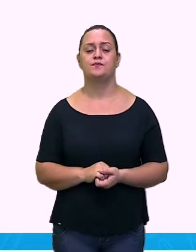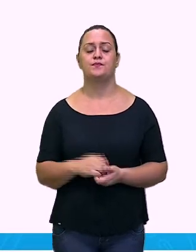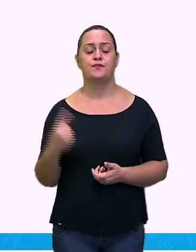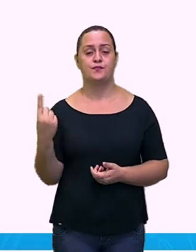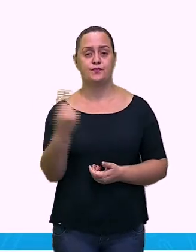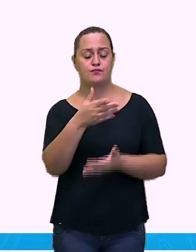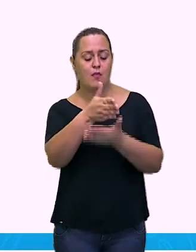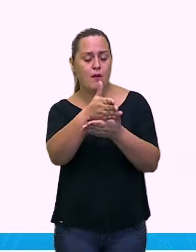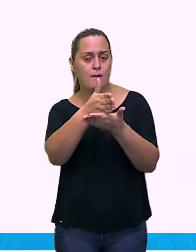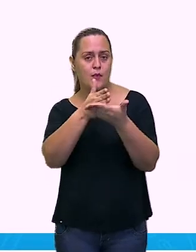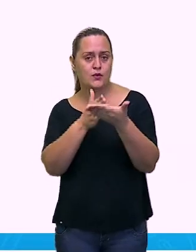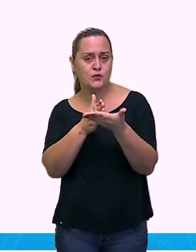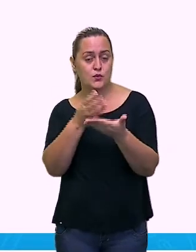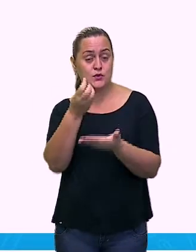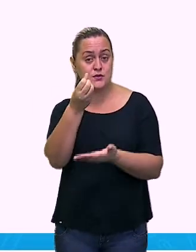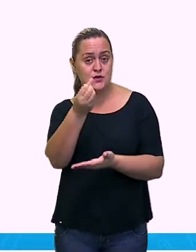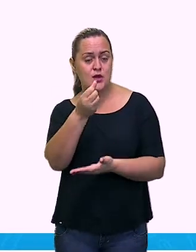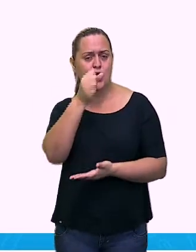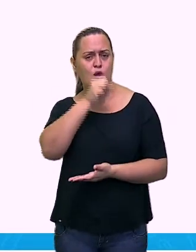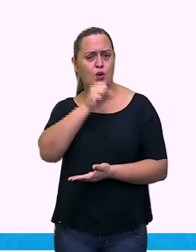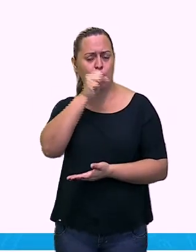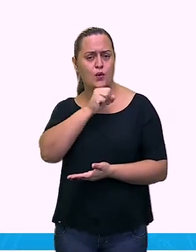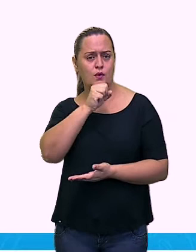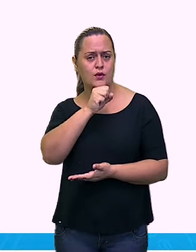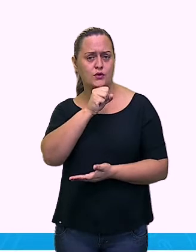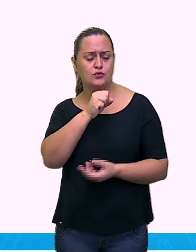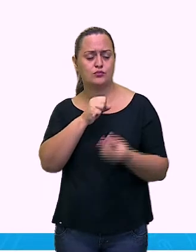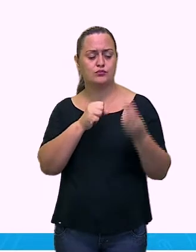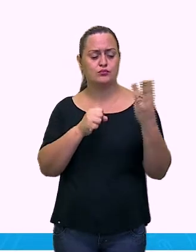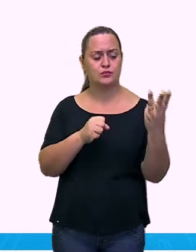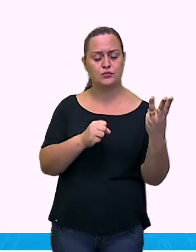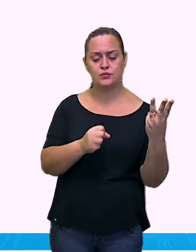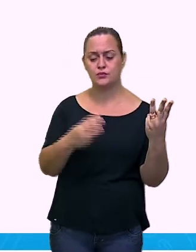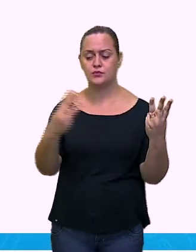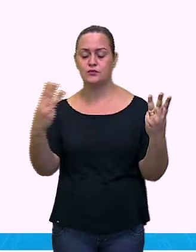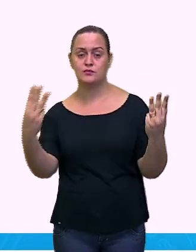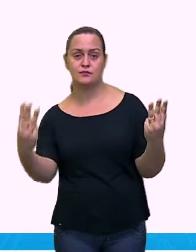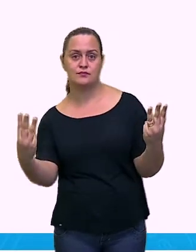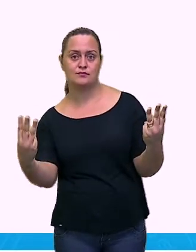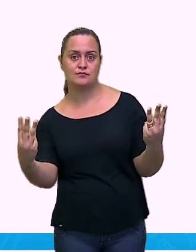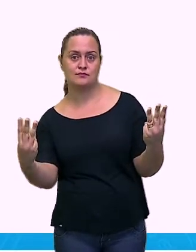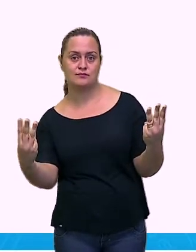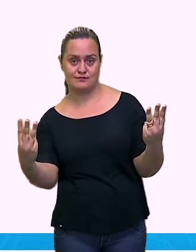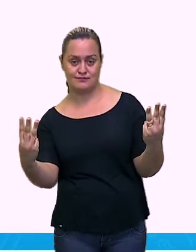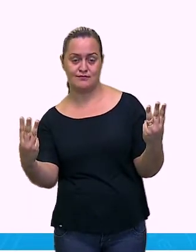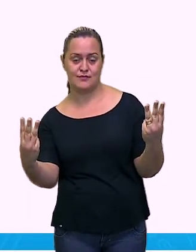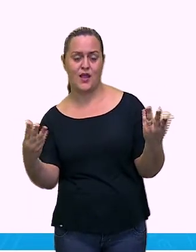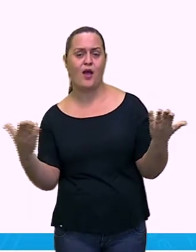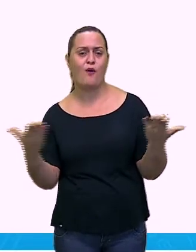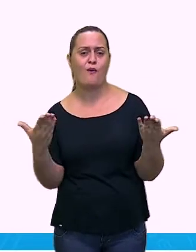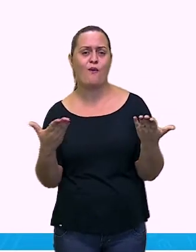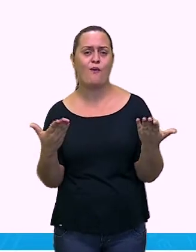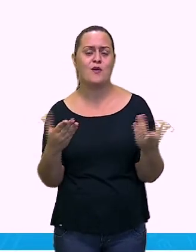retardo repartido sorvete agora vamos achar onde está a nossa resposta